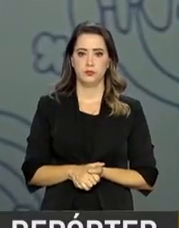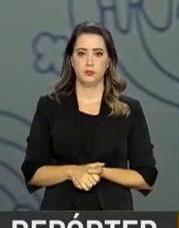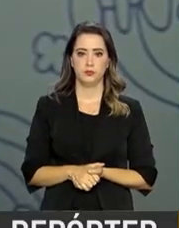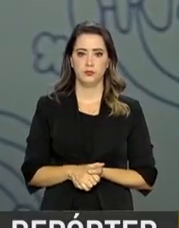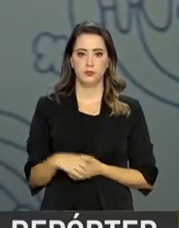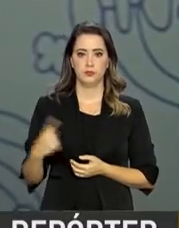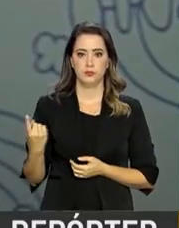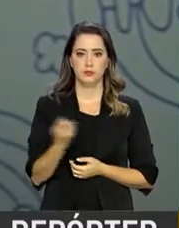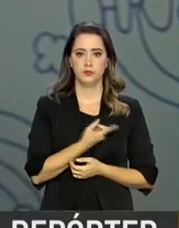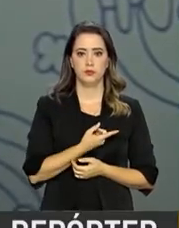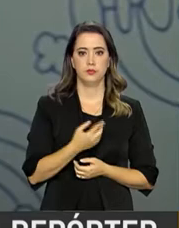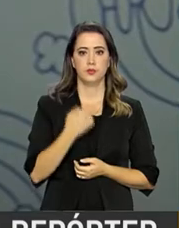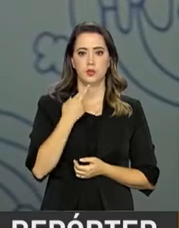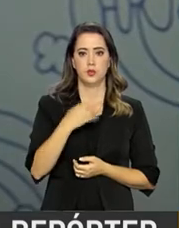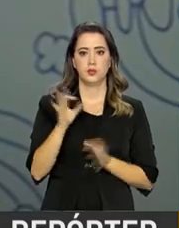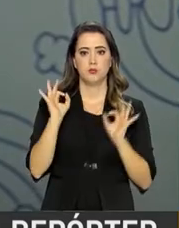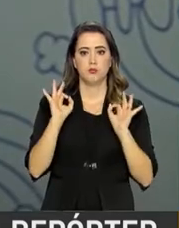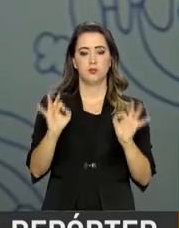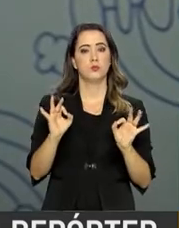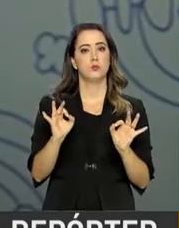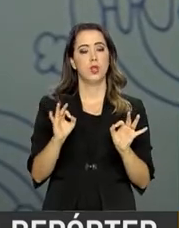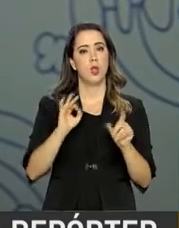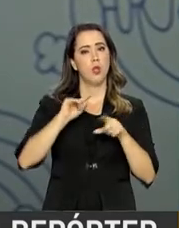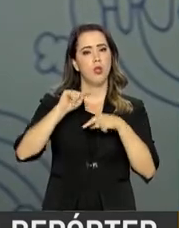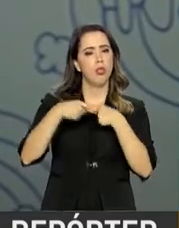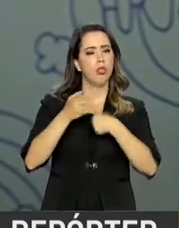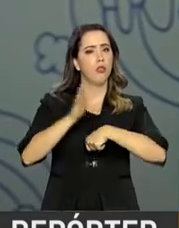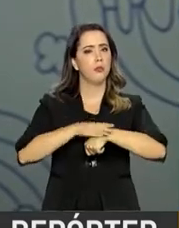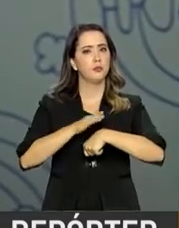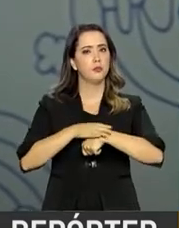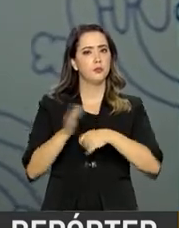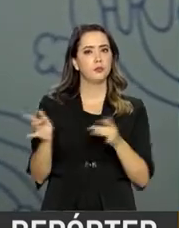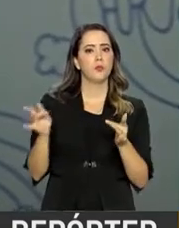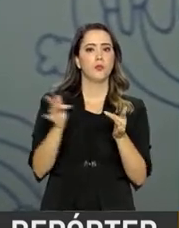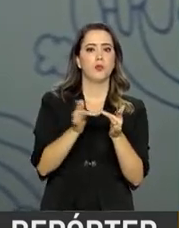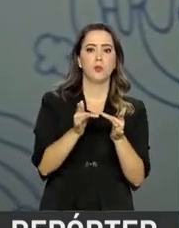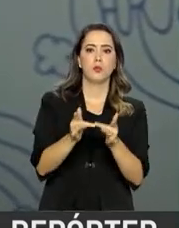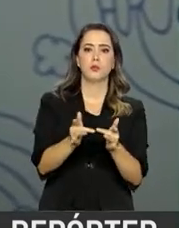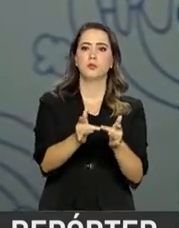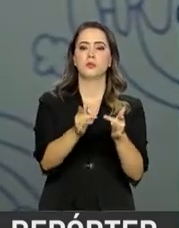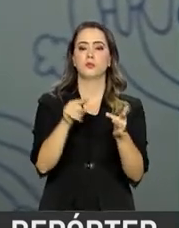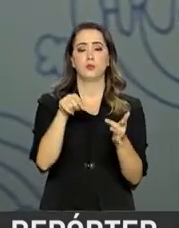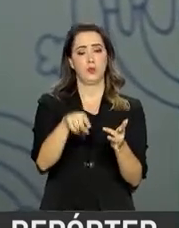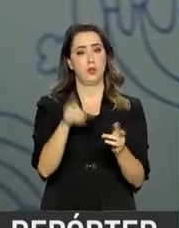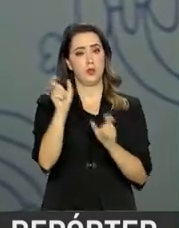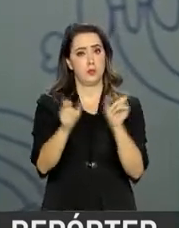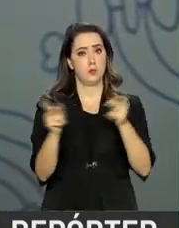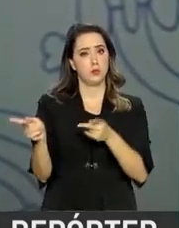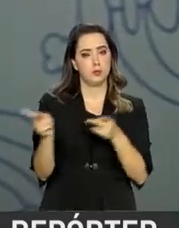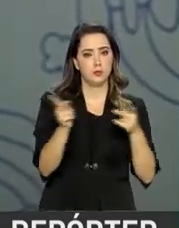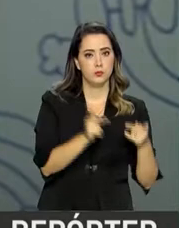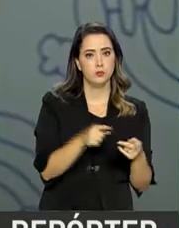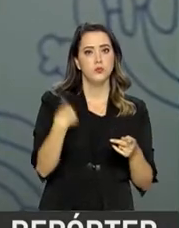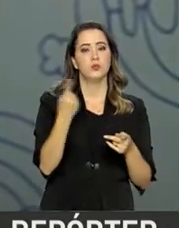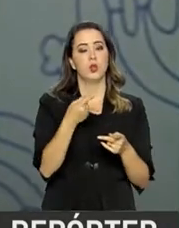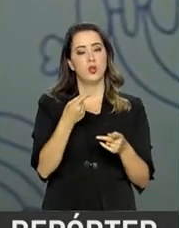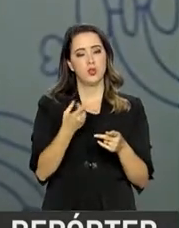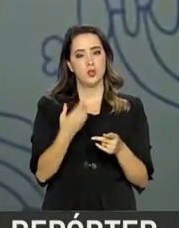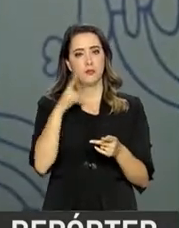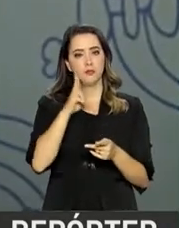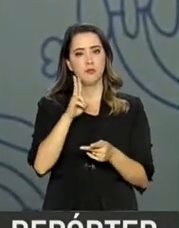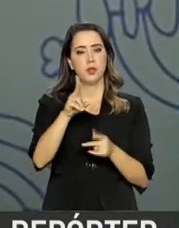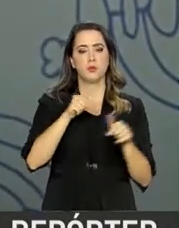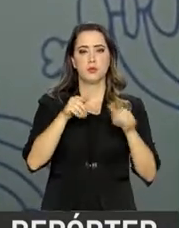resultados surpreendentes após o período de adesão de cá a citação dos visitadores já colhemos frutos